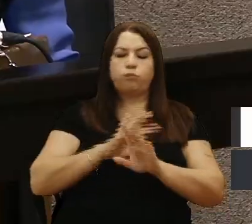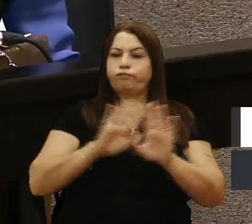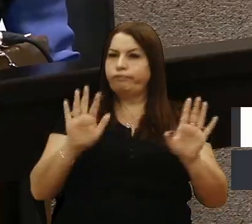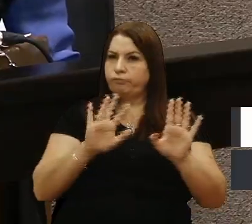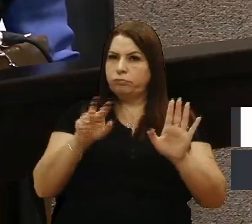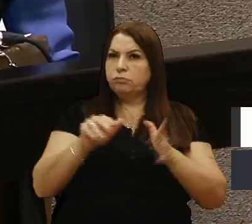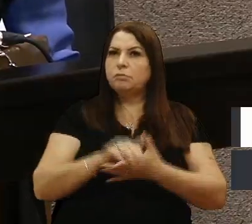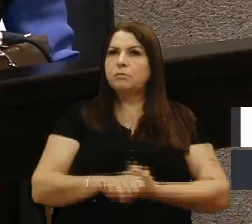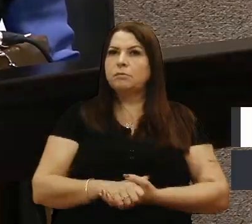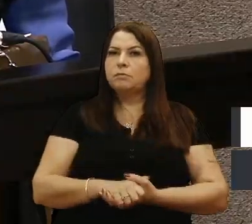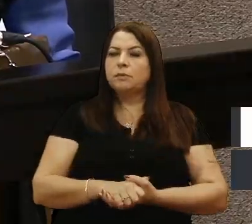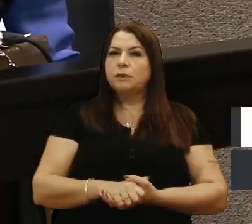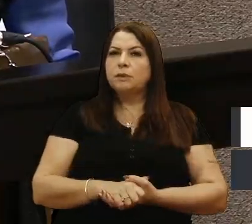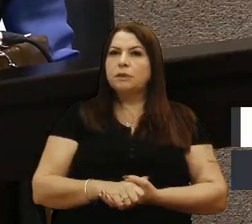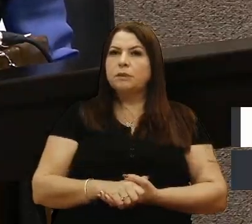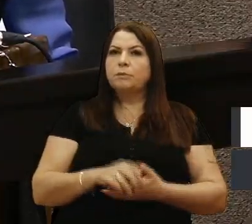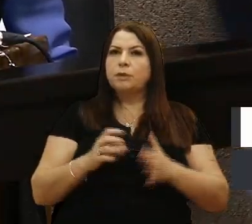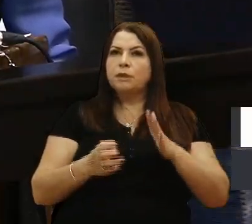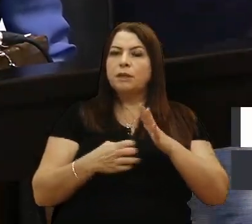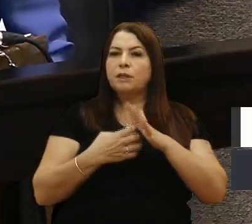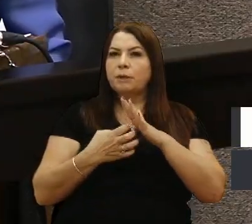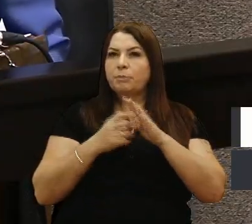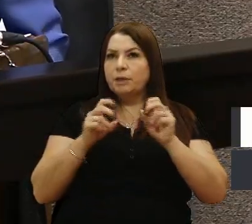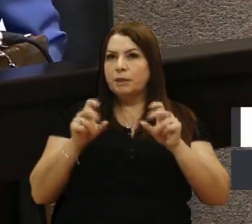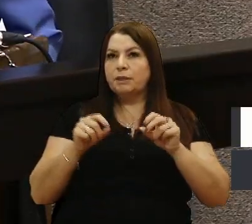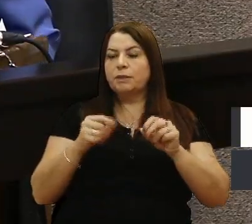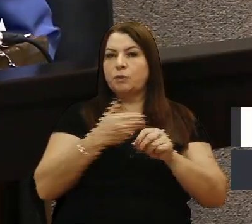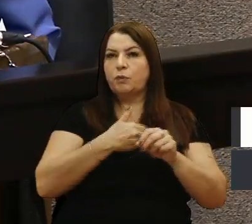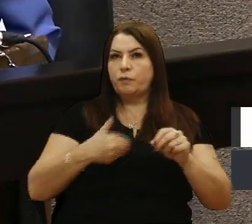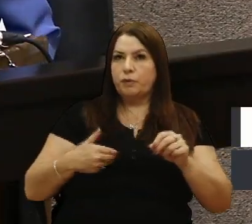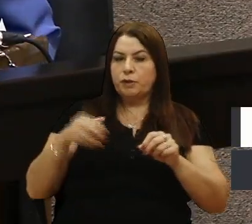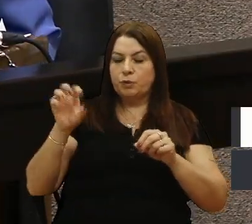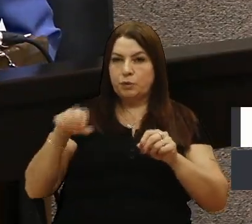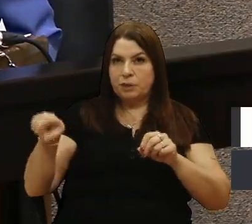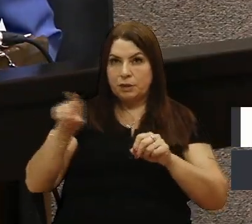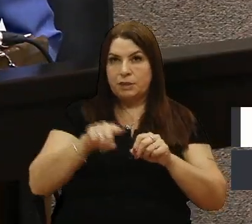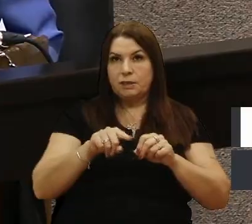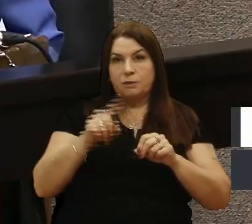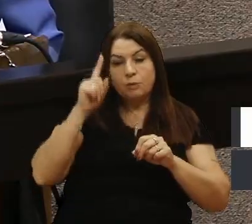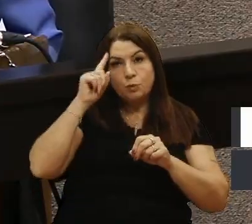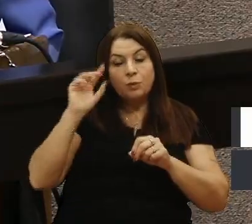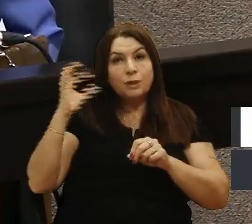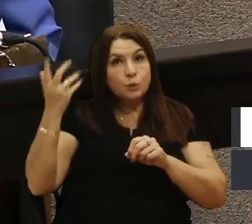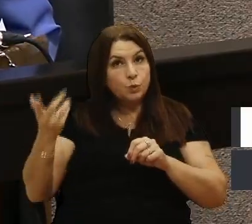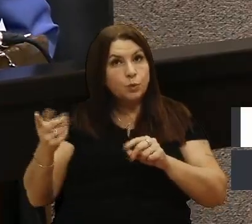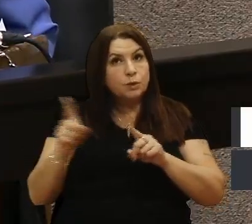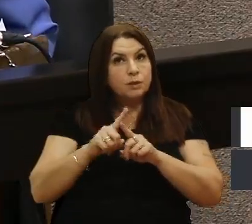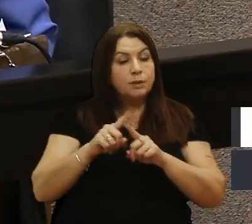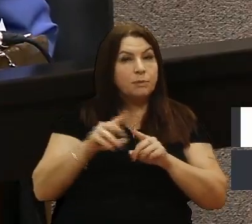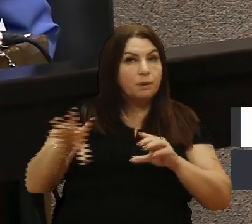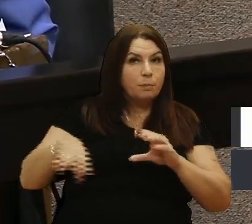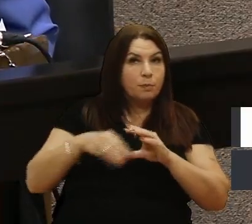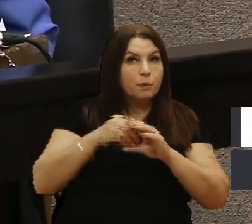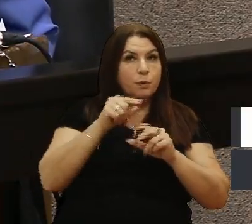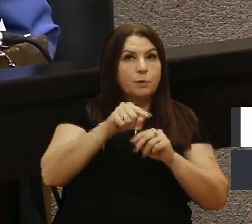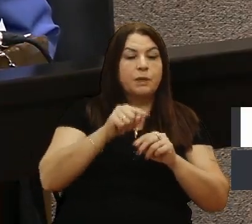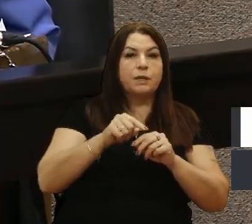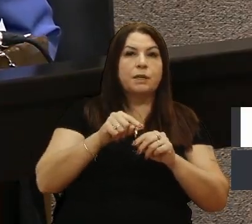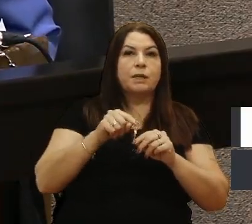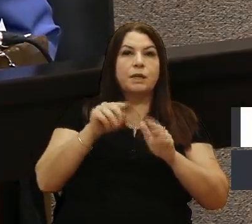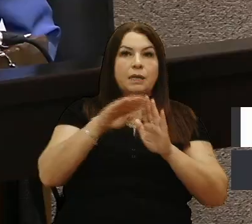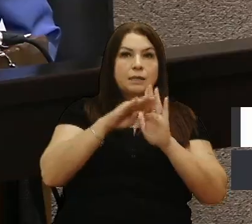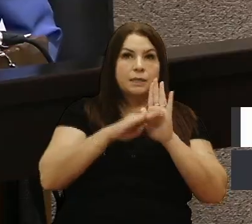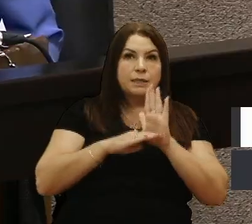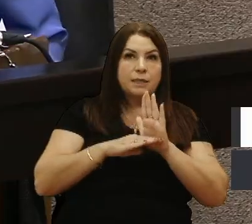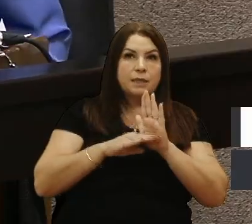né, tanto a privatização quanto ao governador Eduardo Leite por suas decisões e por incluir, né, nessa listagem a